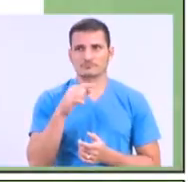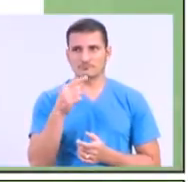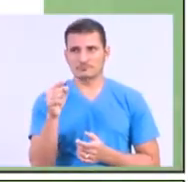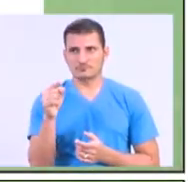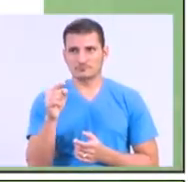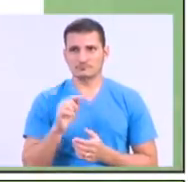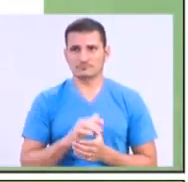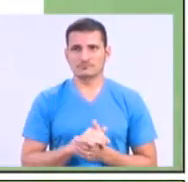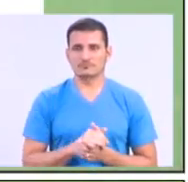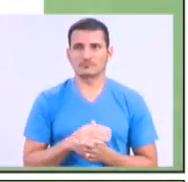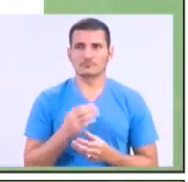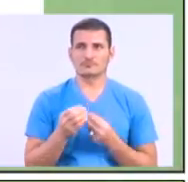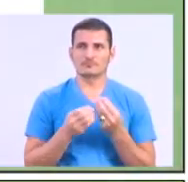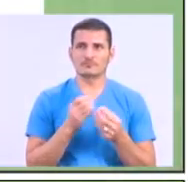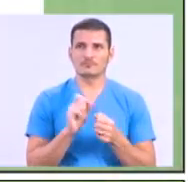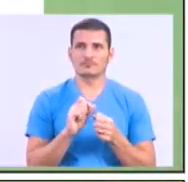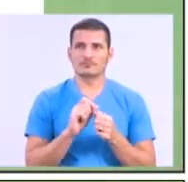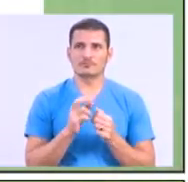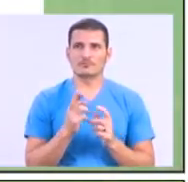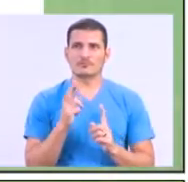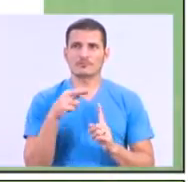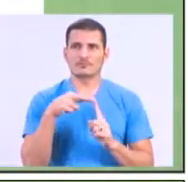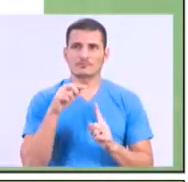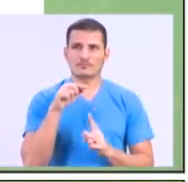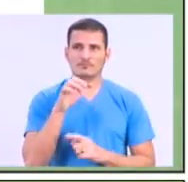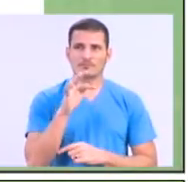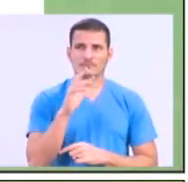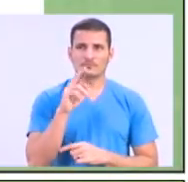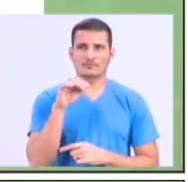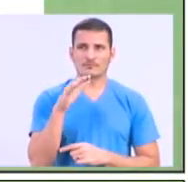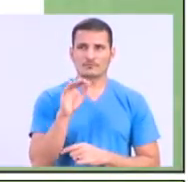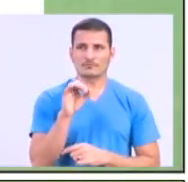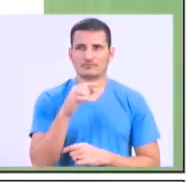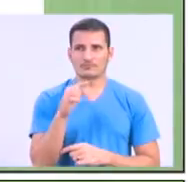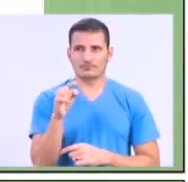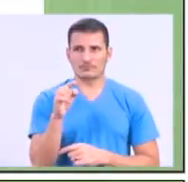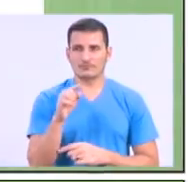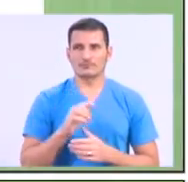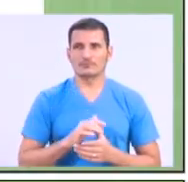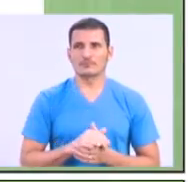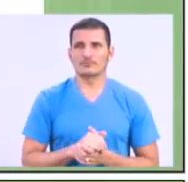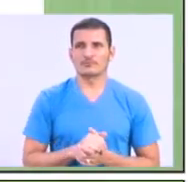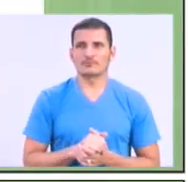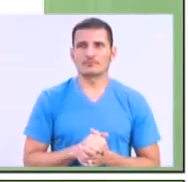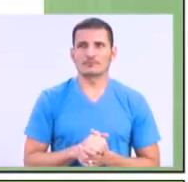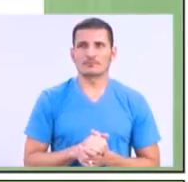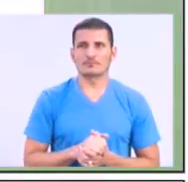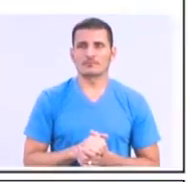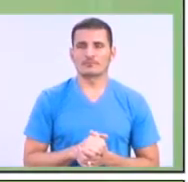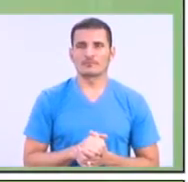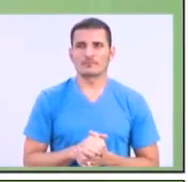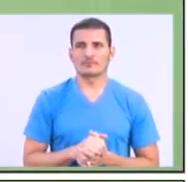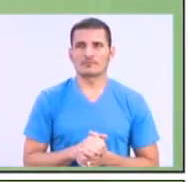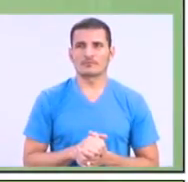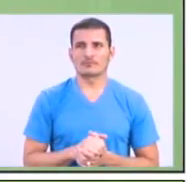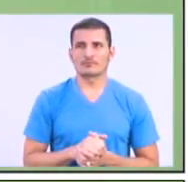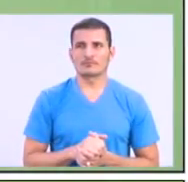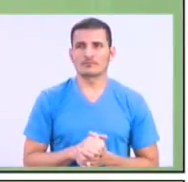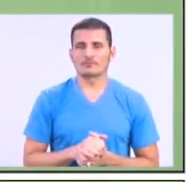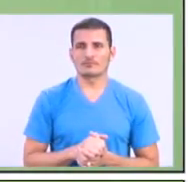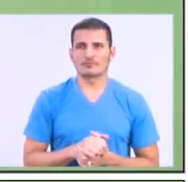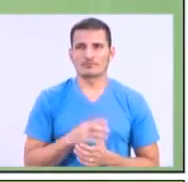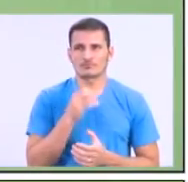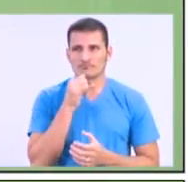E para fazer referência a essa função, simplesmente eu chamo essa função e o parâmetro dela, caso tenha